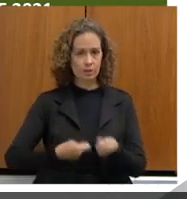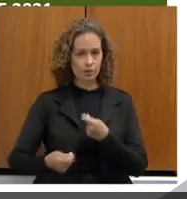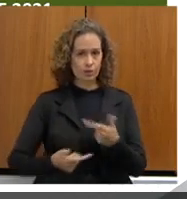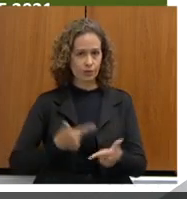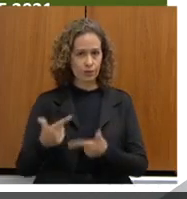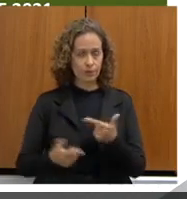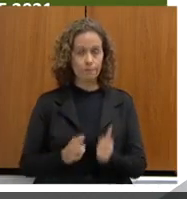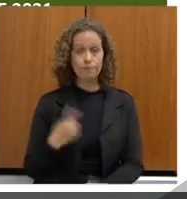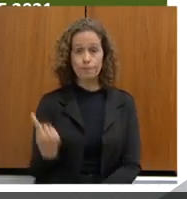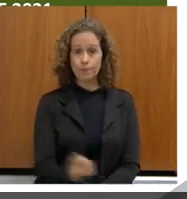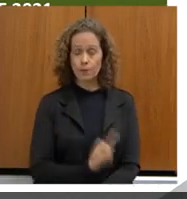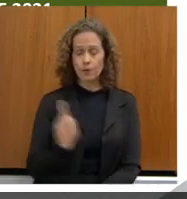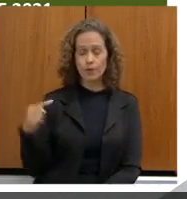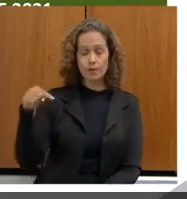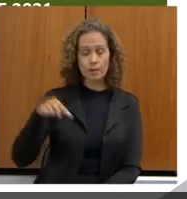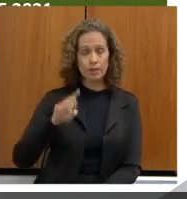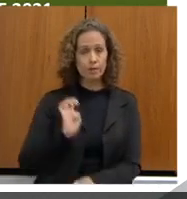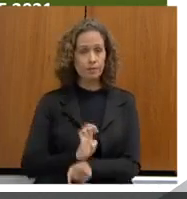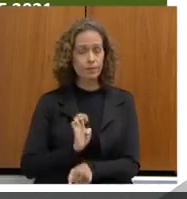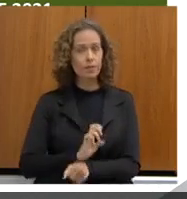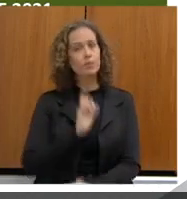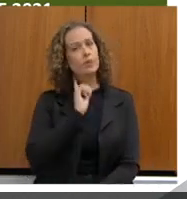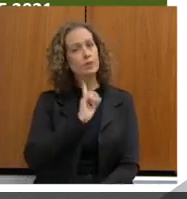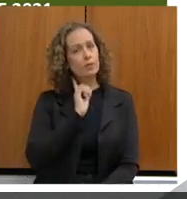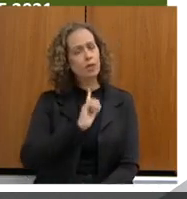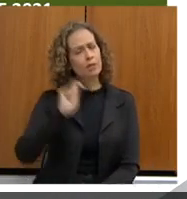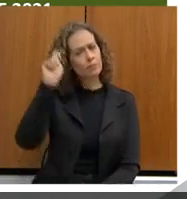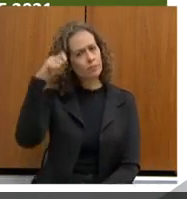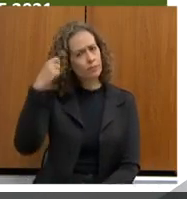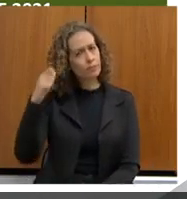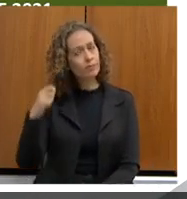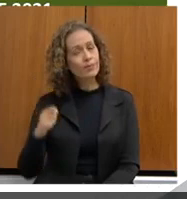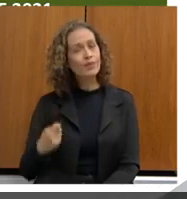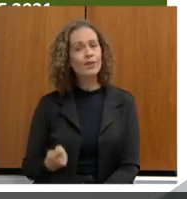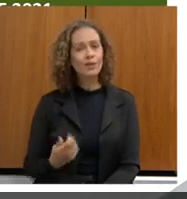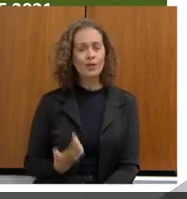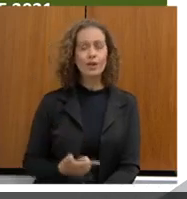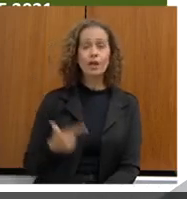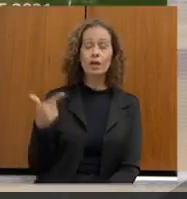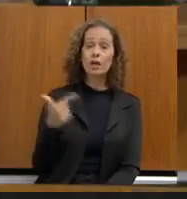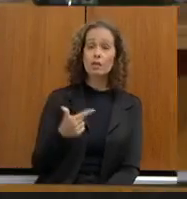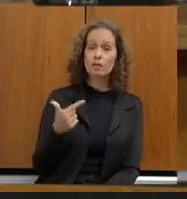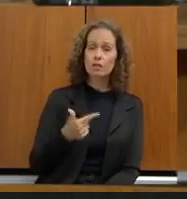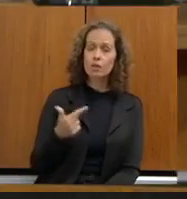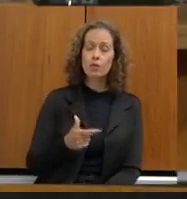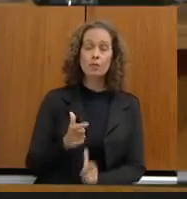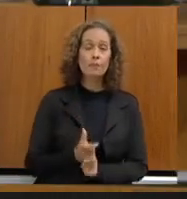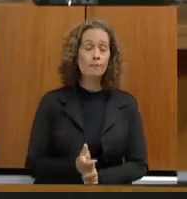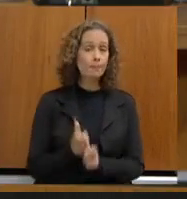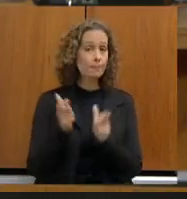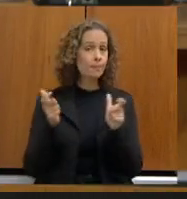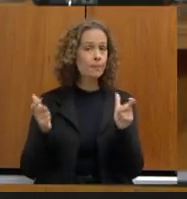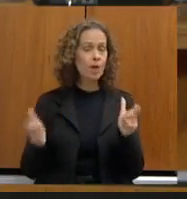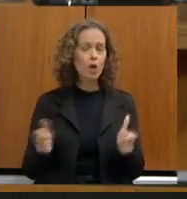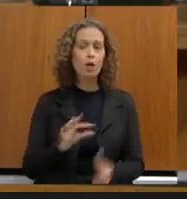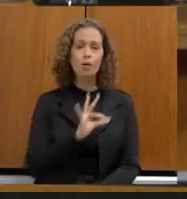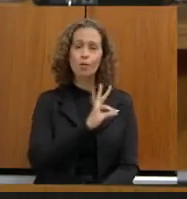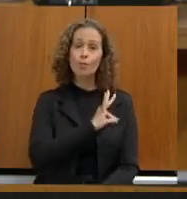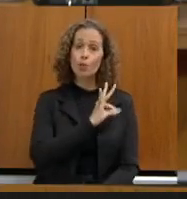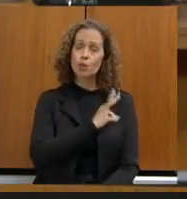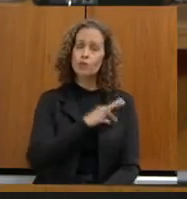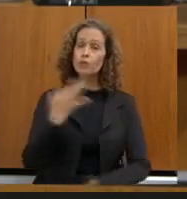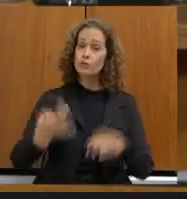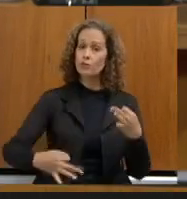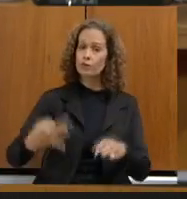nós em Minas Gerais a honra de ser a segunda maior polícia